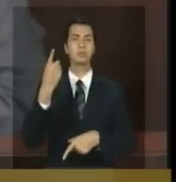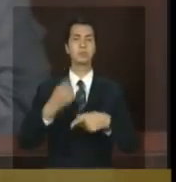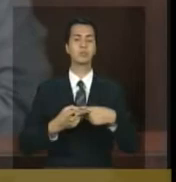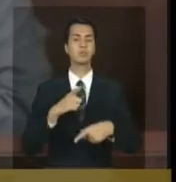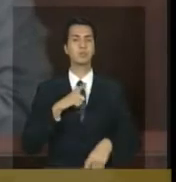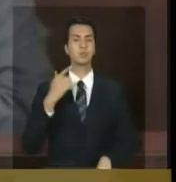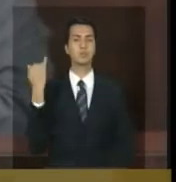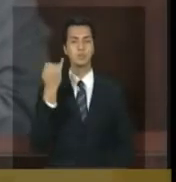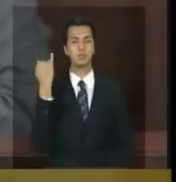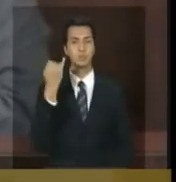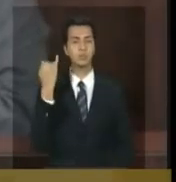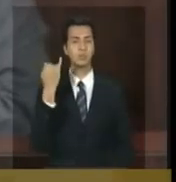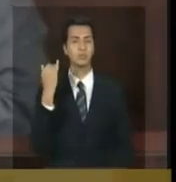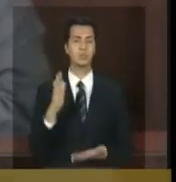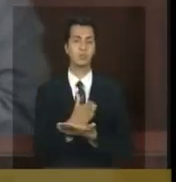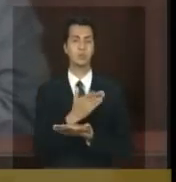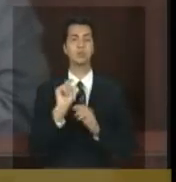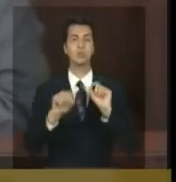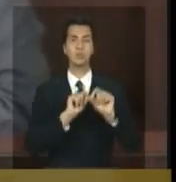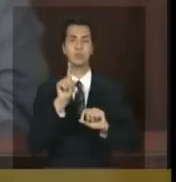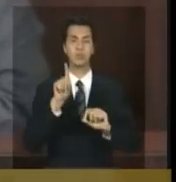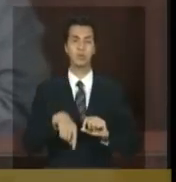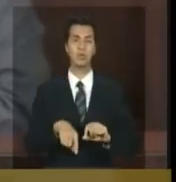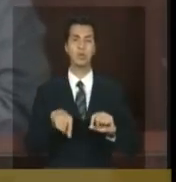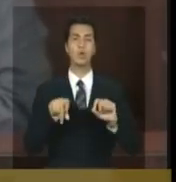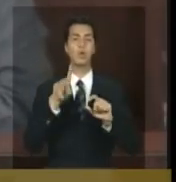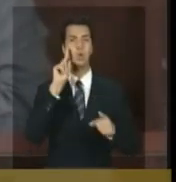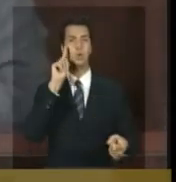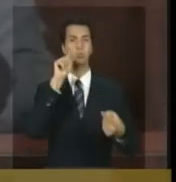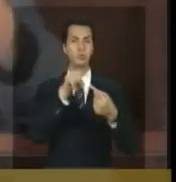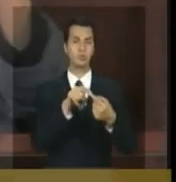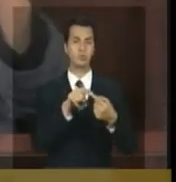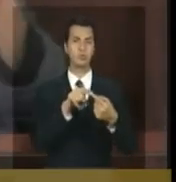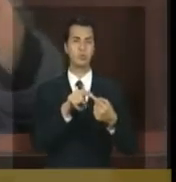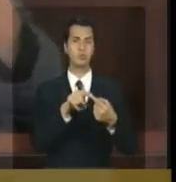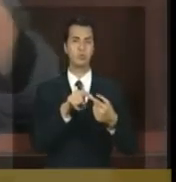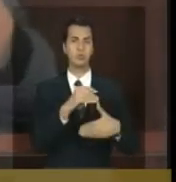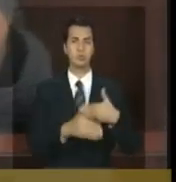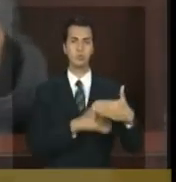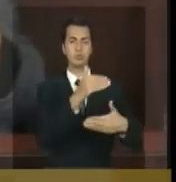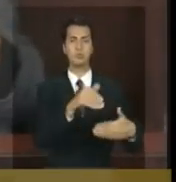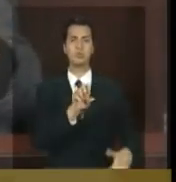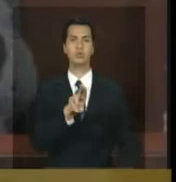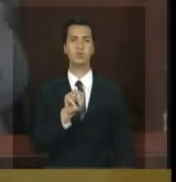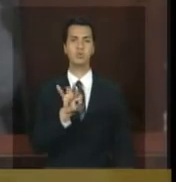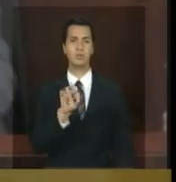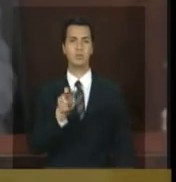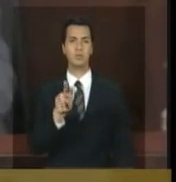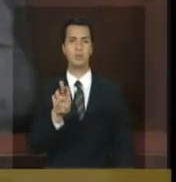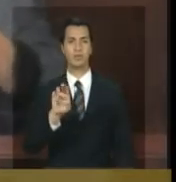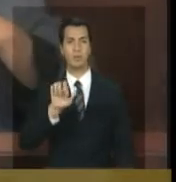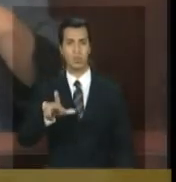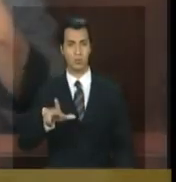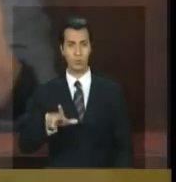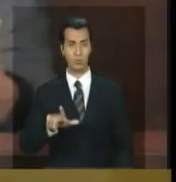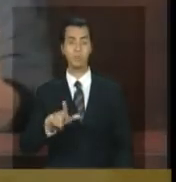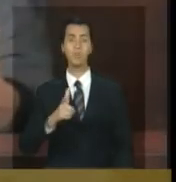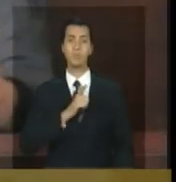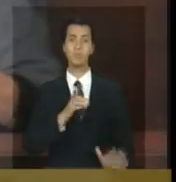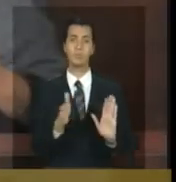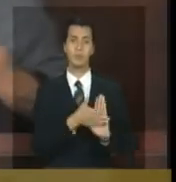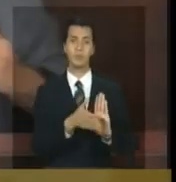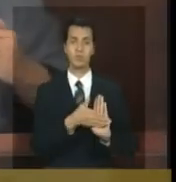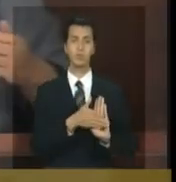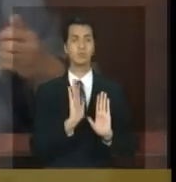seja importante ressaltar aqui, são os objetivos do desenvolvimento sustentável, tá? Que são objetivos que serão colocados, que é a proposta que